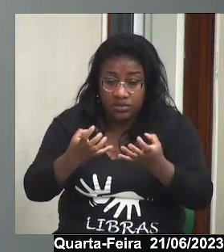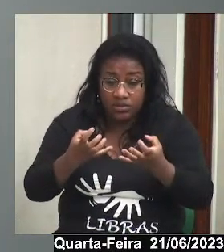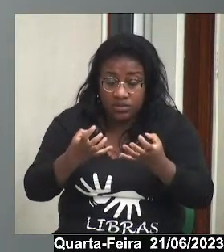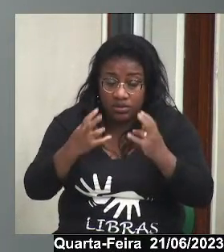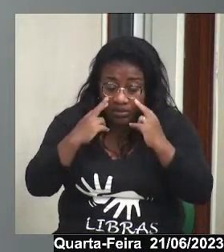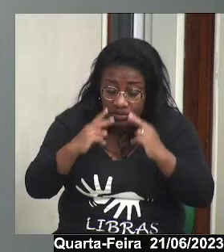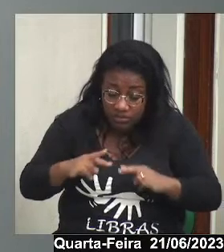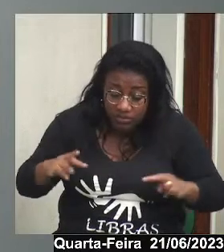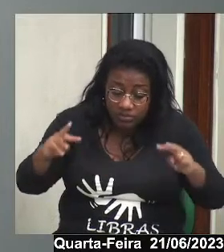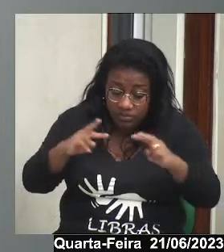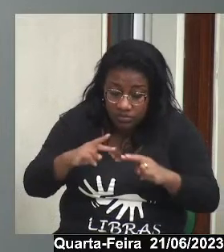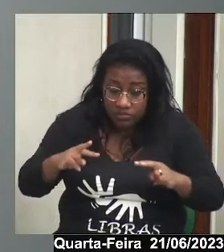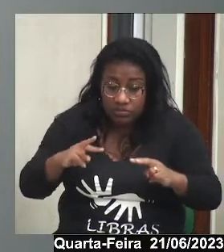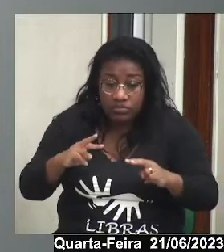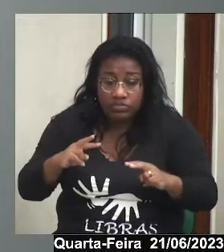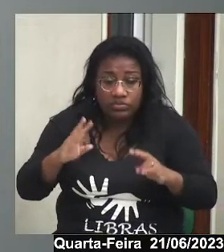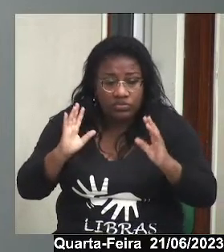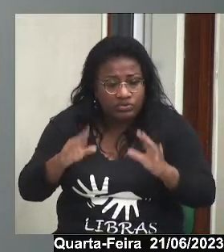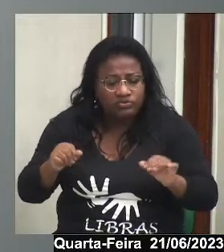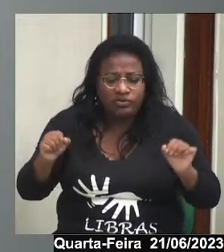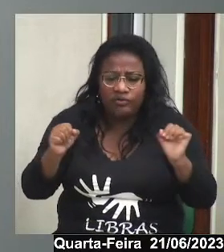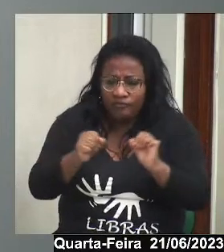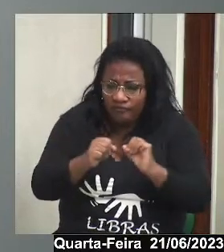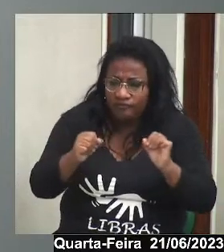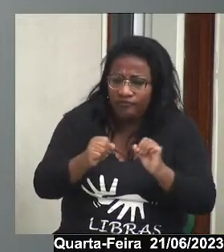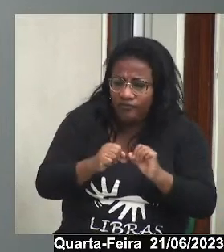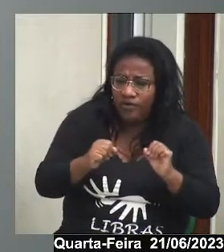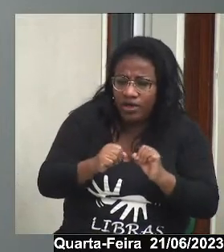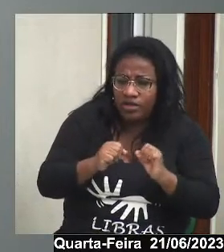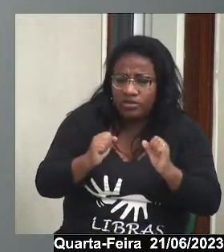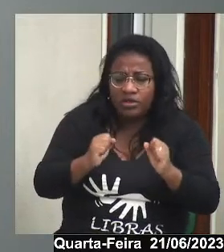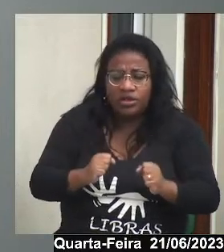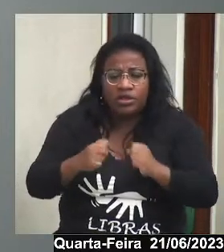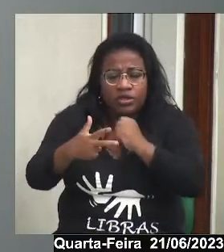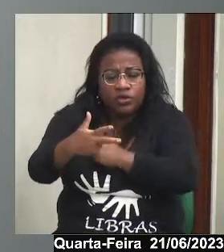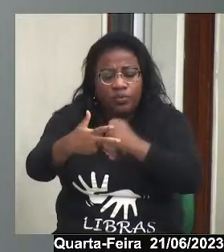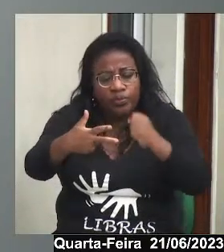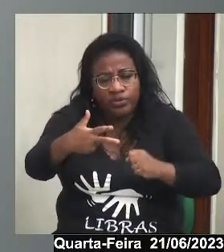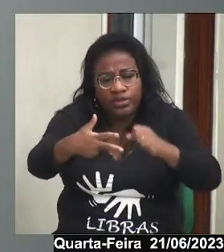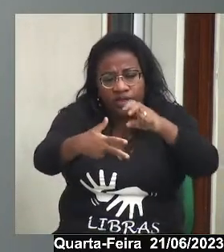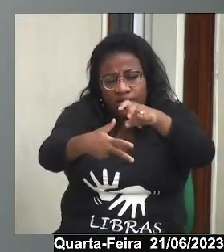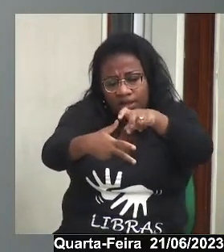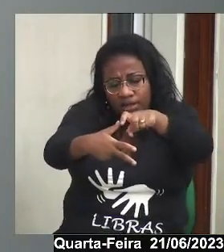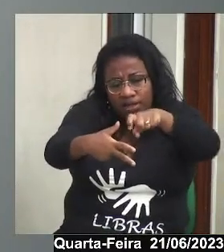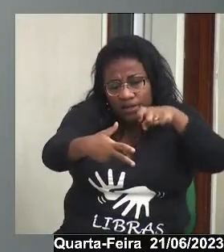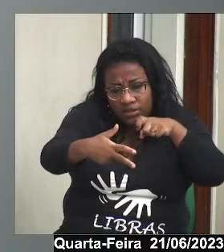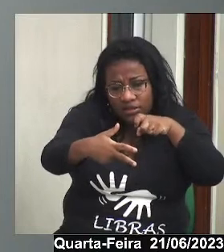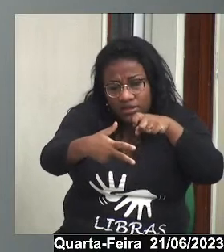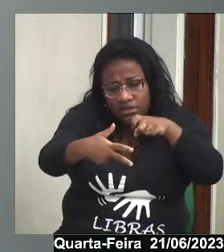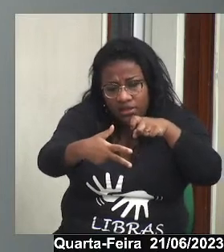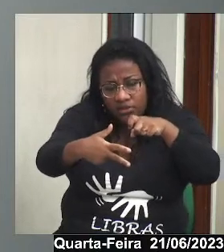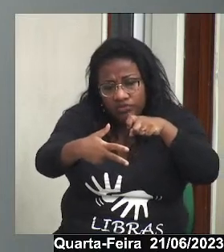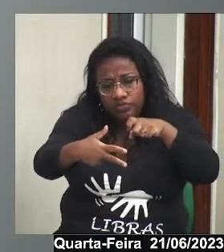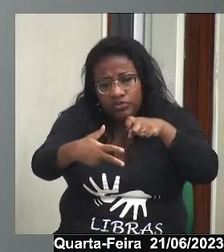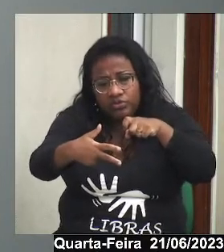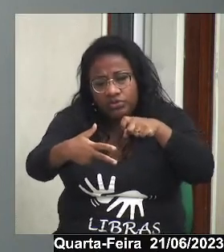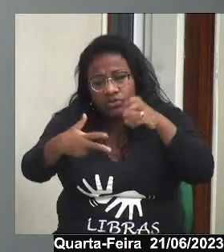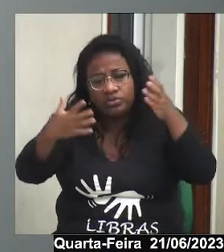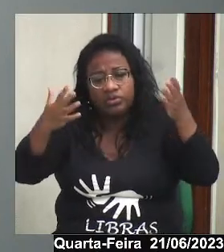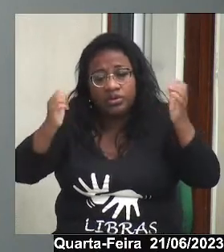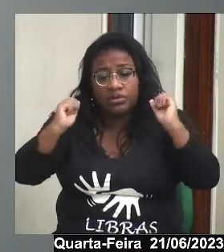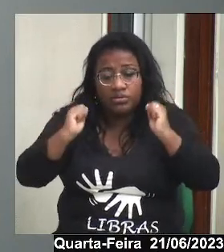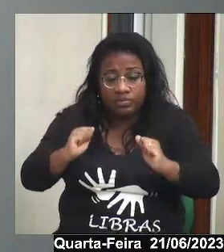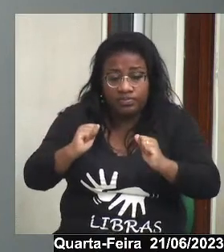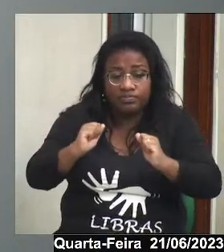ser feito pela Câmara, mas diversos municípios já fazem, né? E o Poder Executivo tem que legislar sobre a guarda, mas em relação a criar a